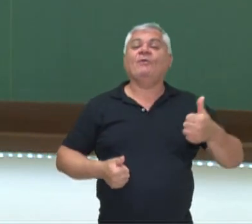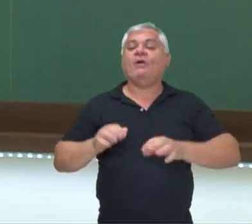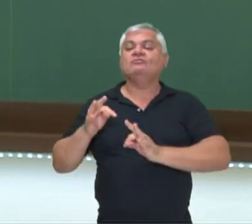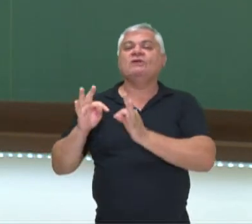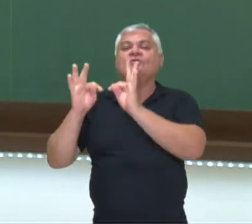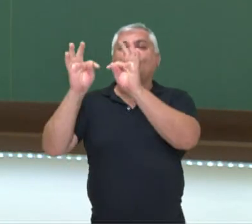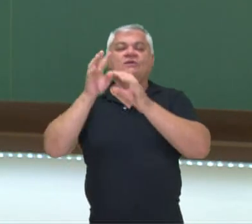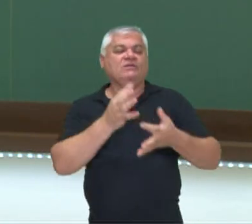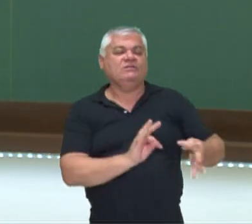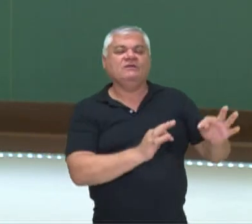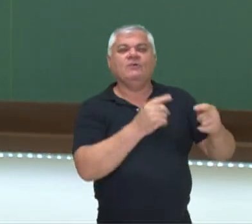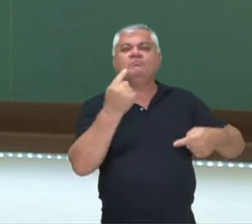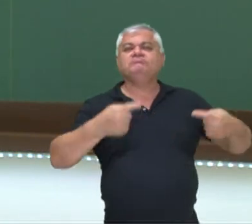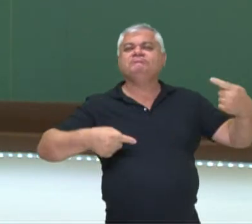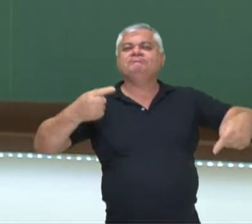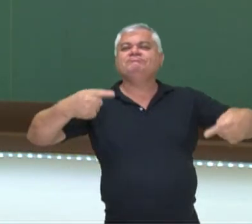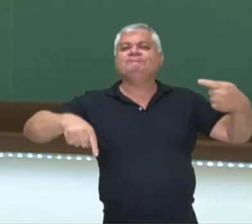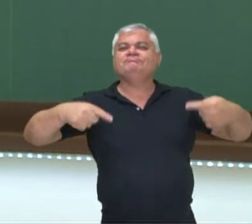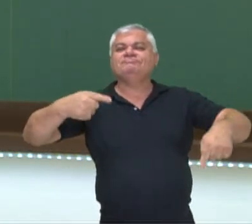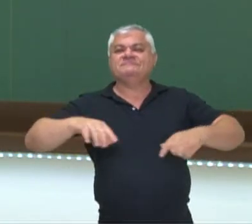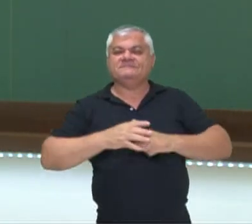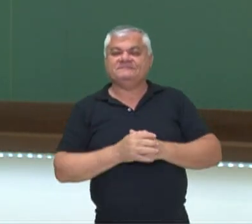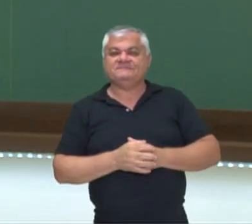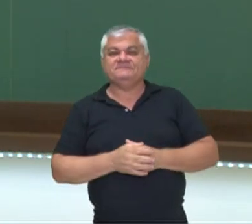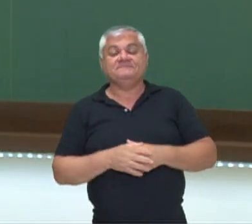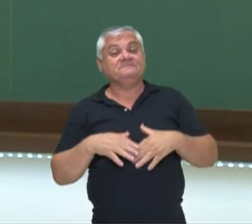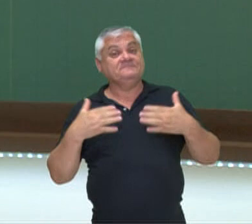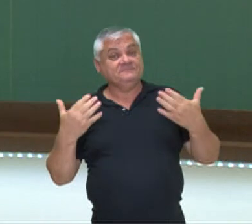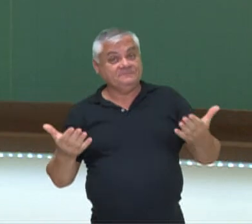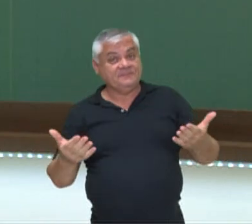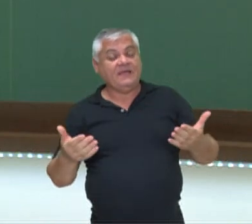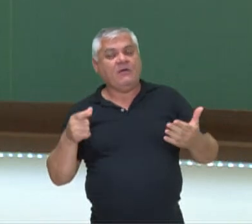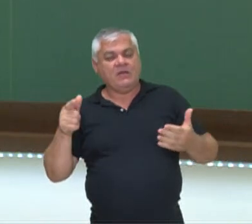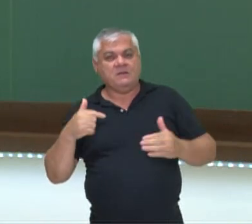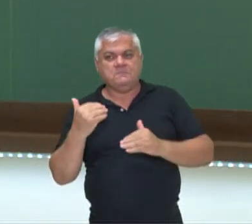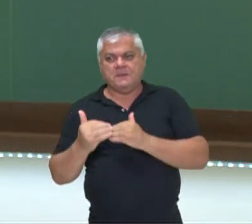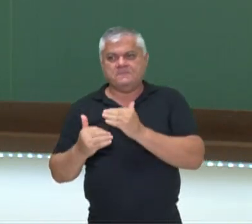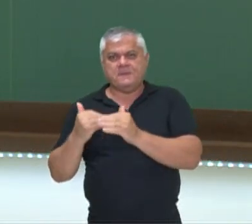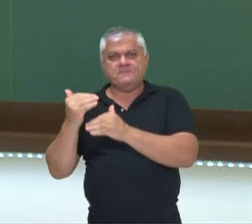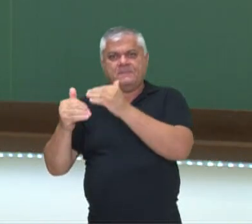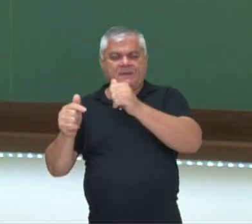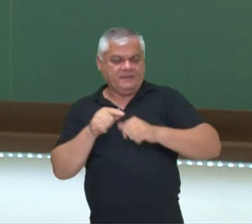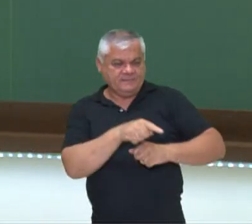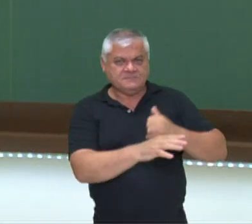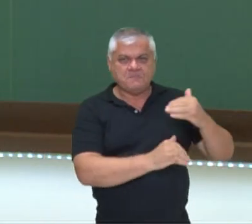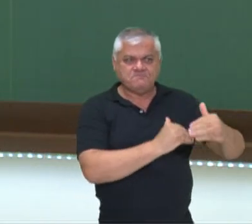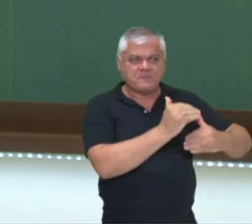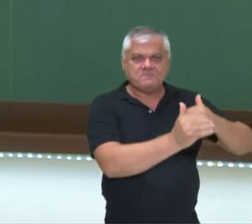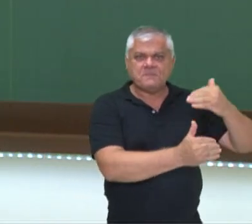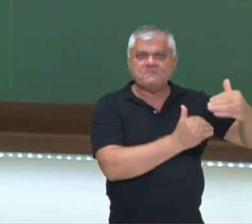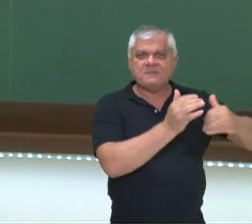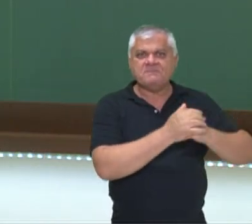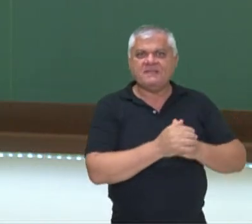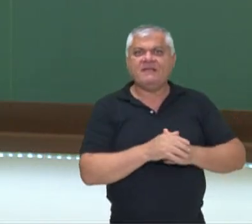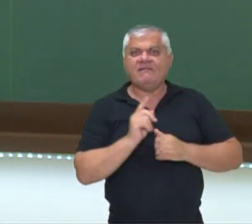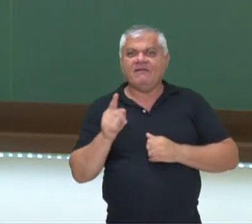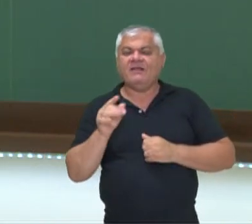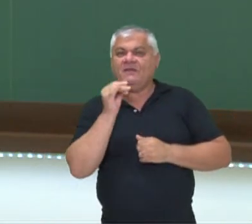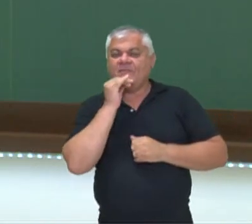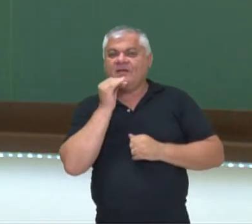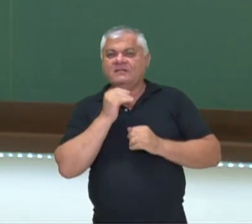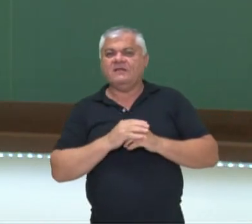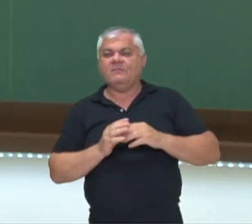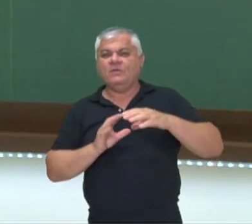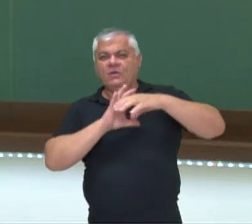aprimorado, qual era o melhor. Então, o que aconteceu? À medida que eles foram evoluindo nas pesquisas, ou seja, dando uma volta